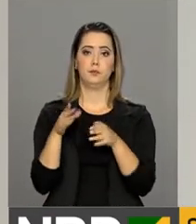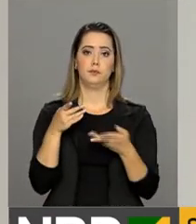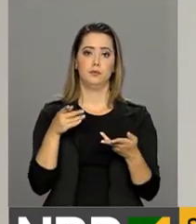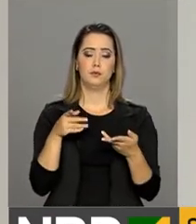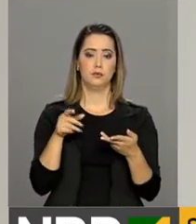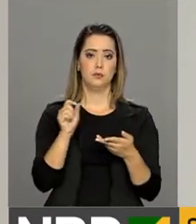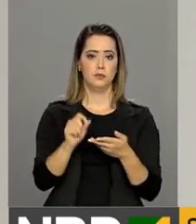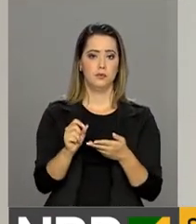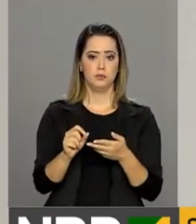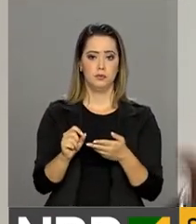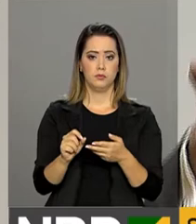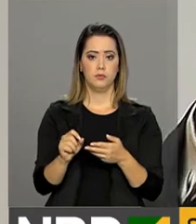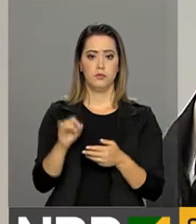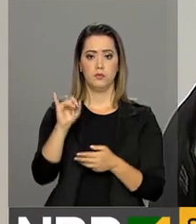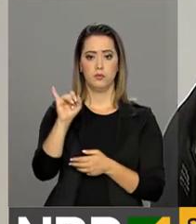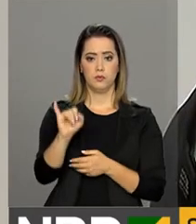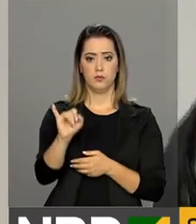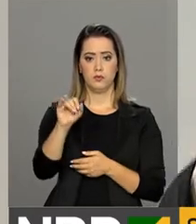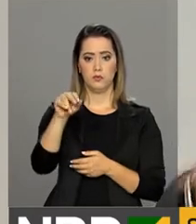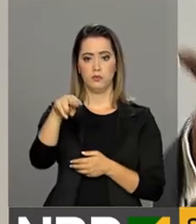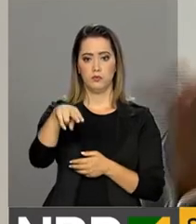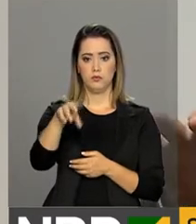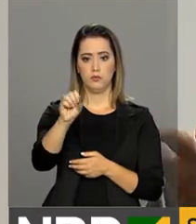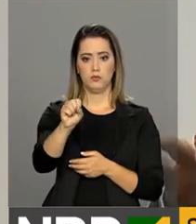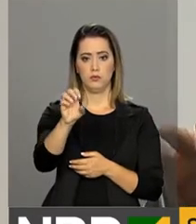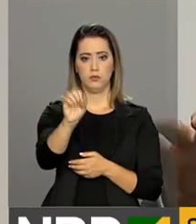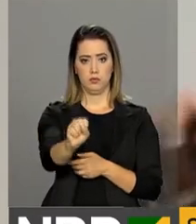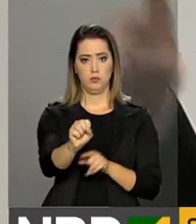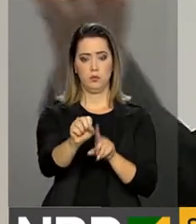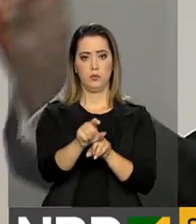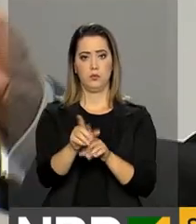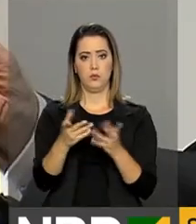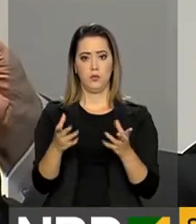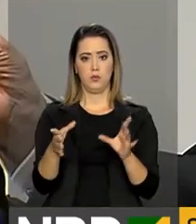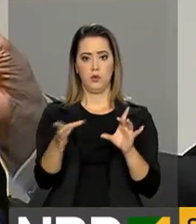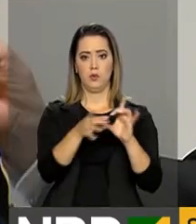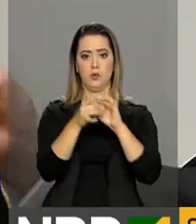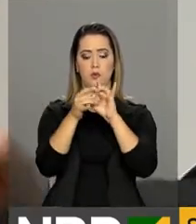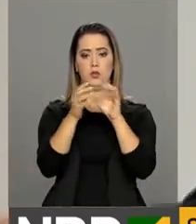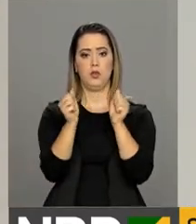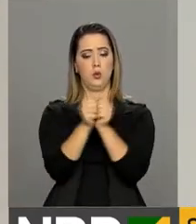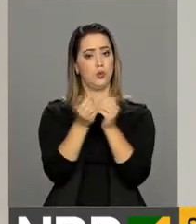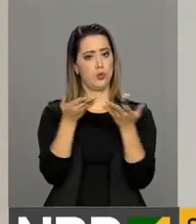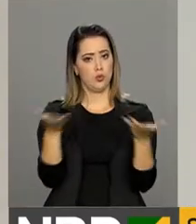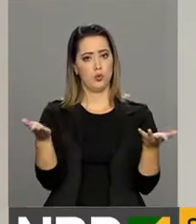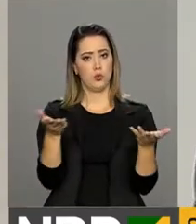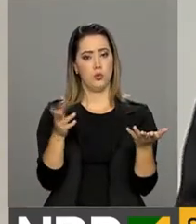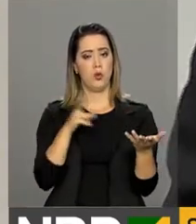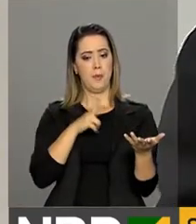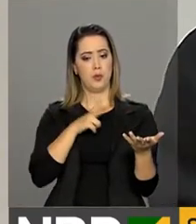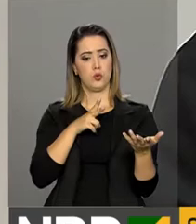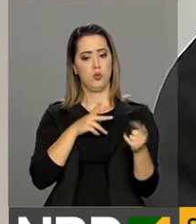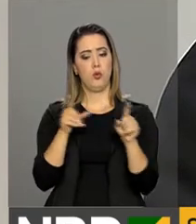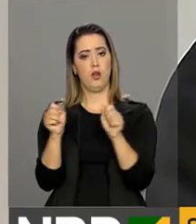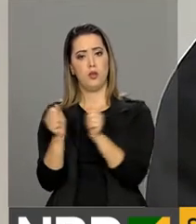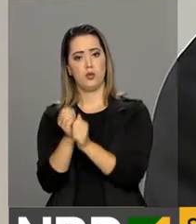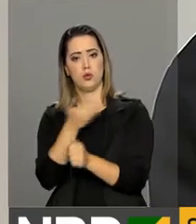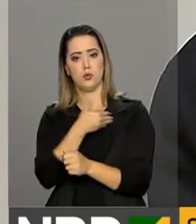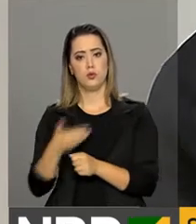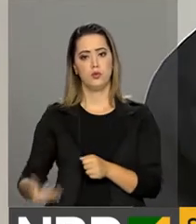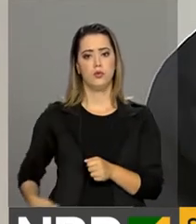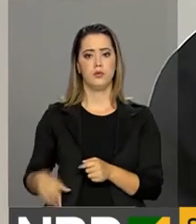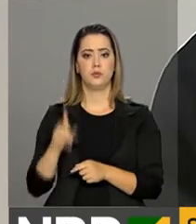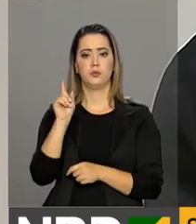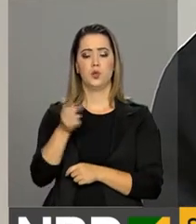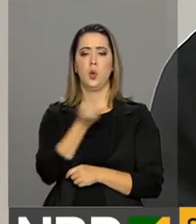a previdência particular privada com a previdência pública porque na previdência pública basta dizer um tanto cuidado